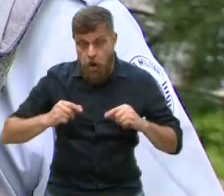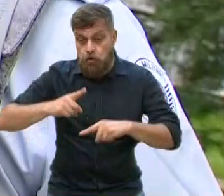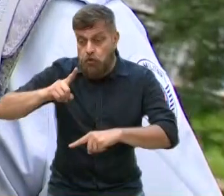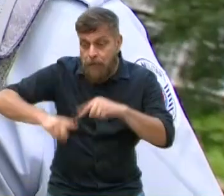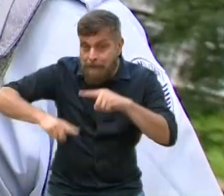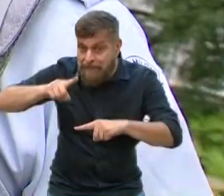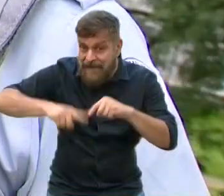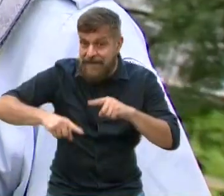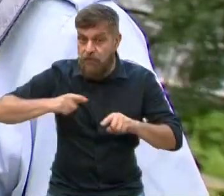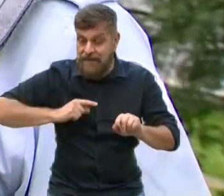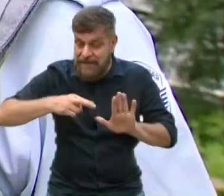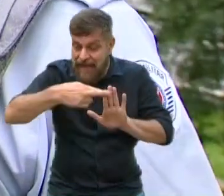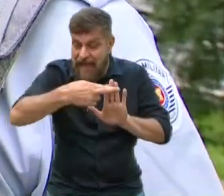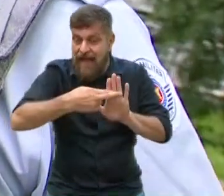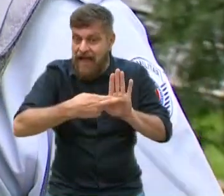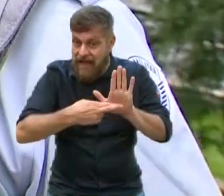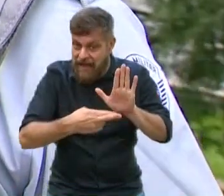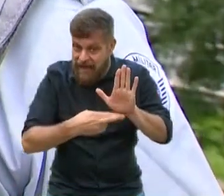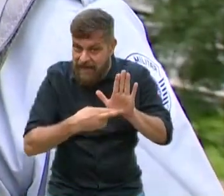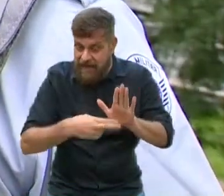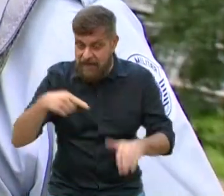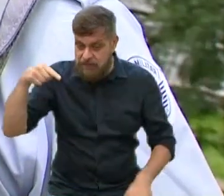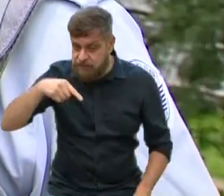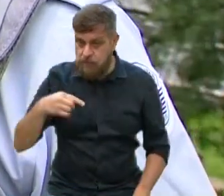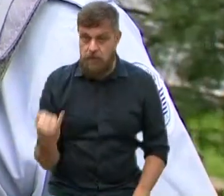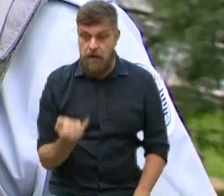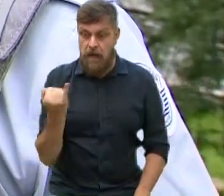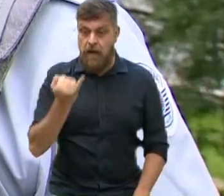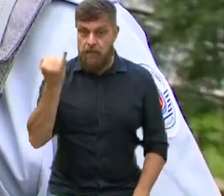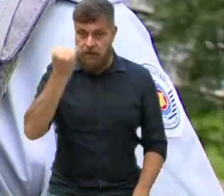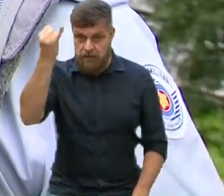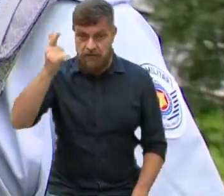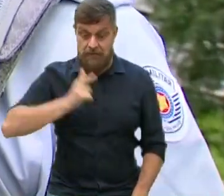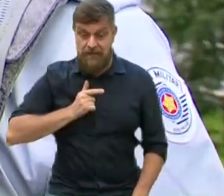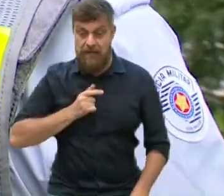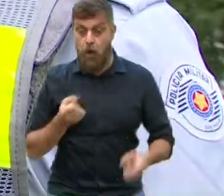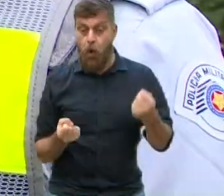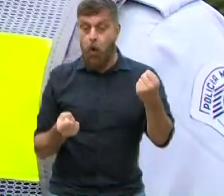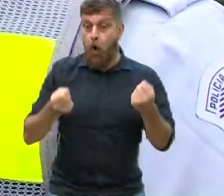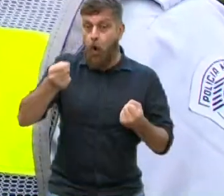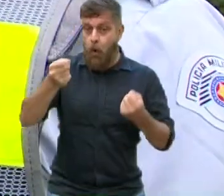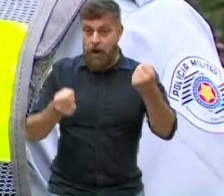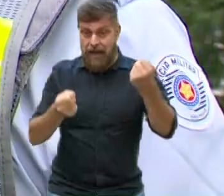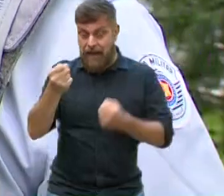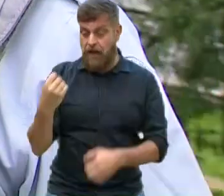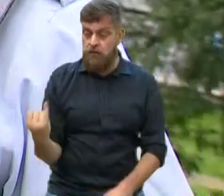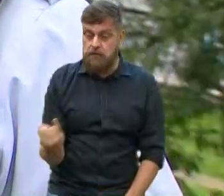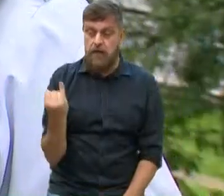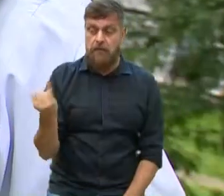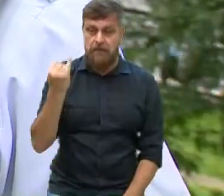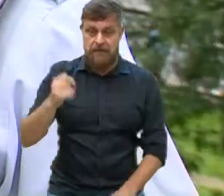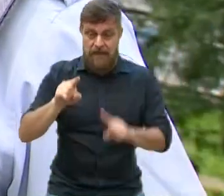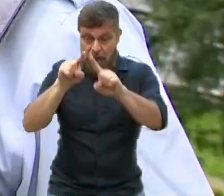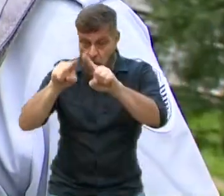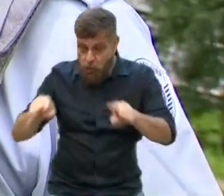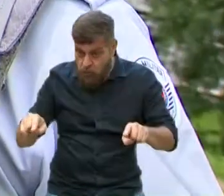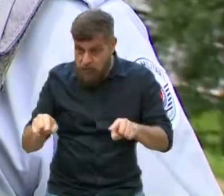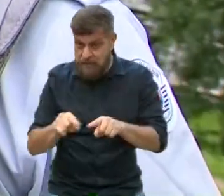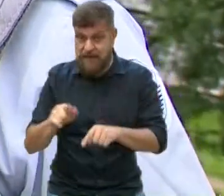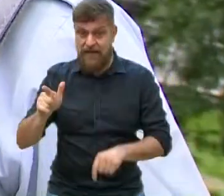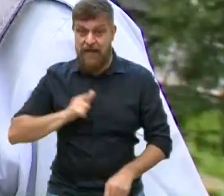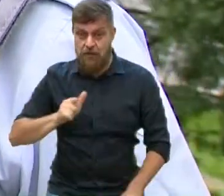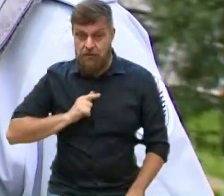Todo equipamento que é previsto no CTB para fazer parte ali do veículo são importantes.